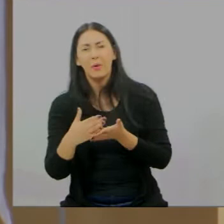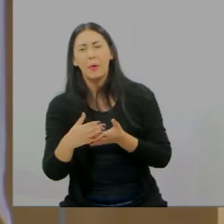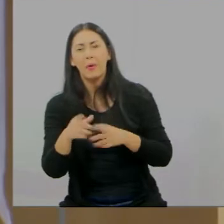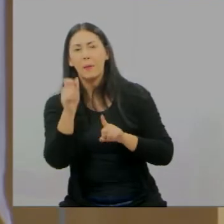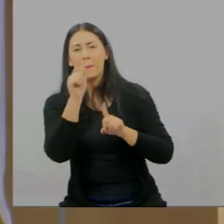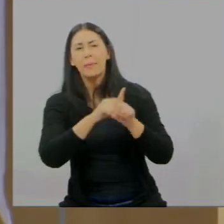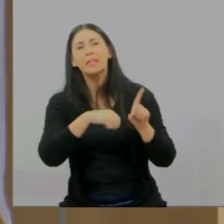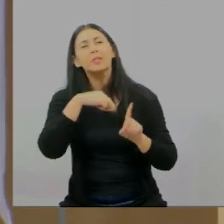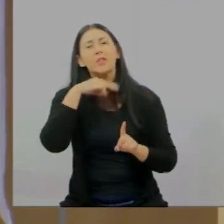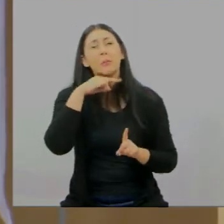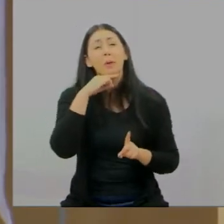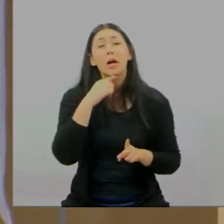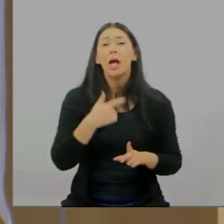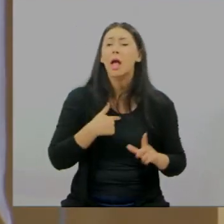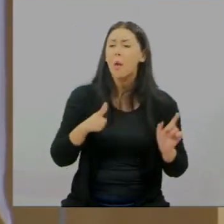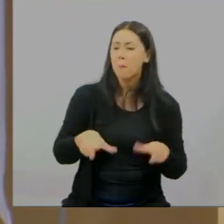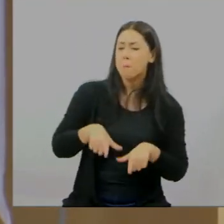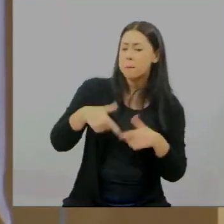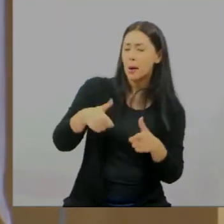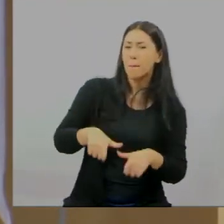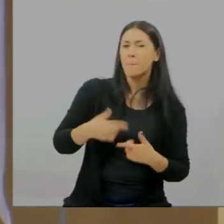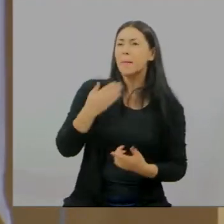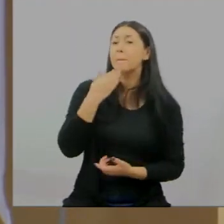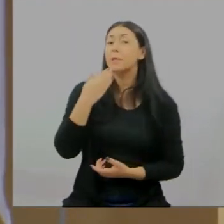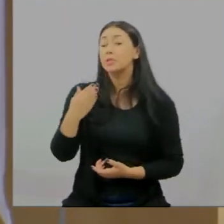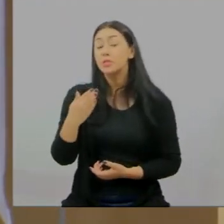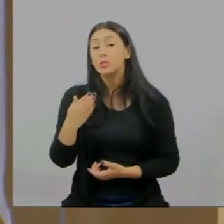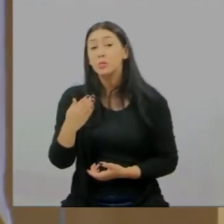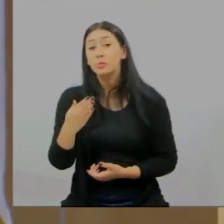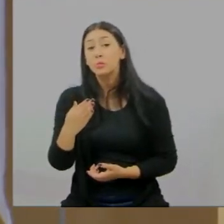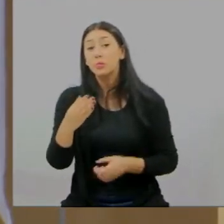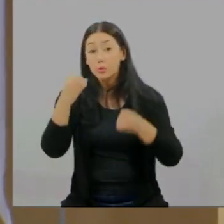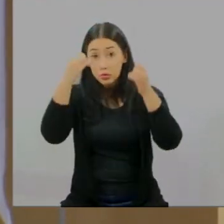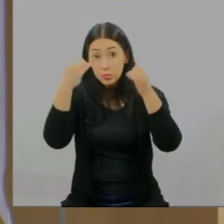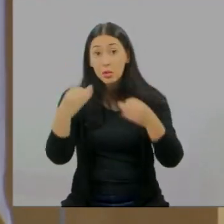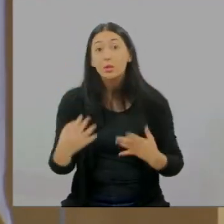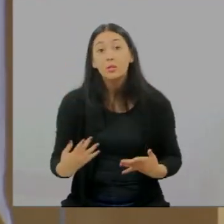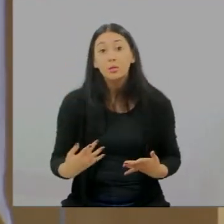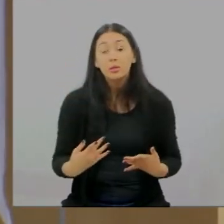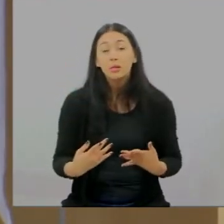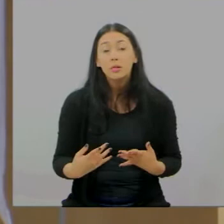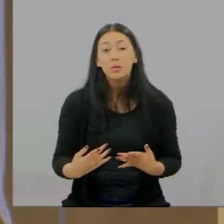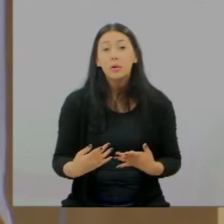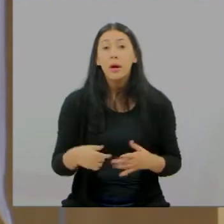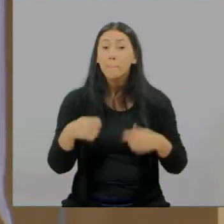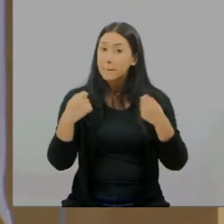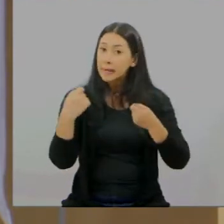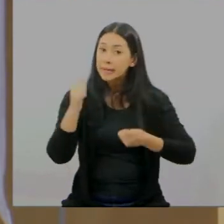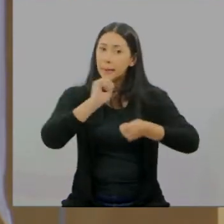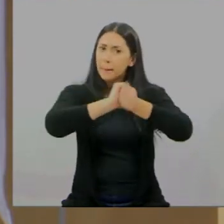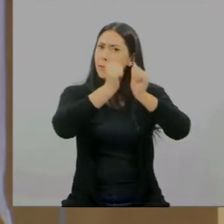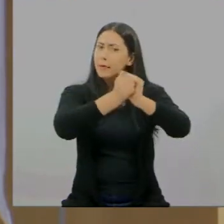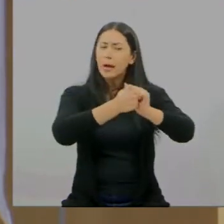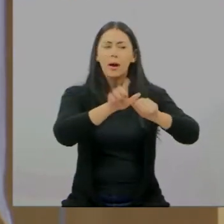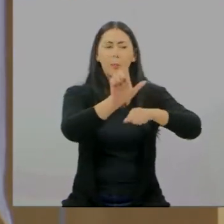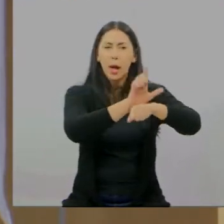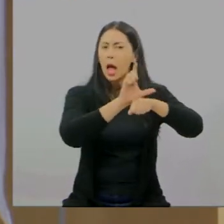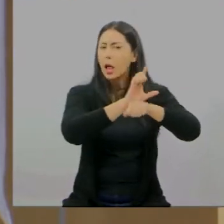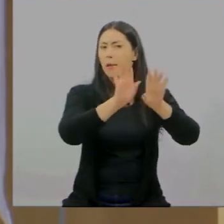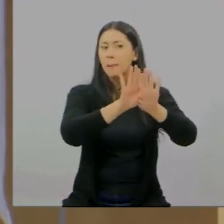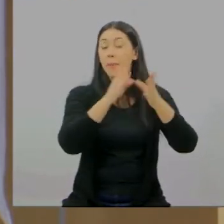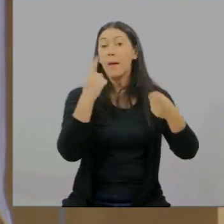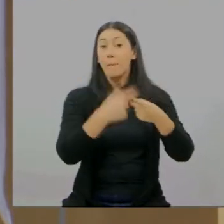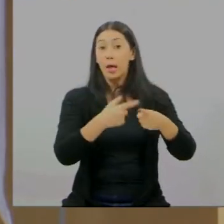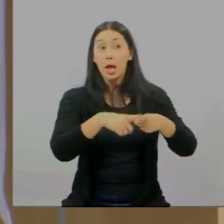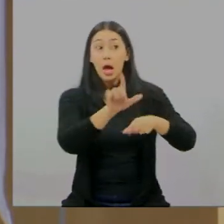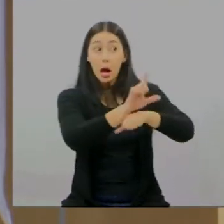2020, na pedido de informação 47 de maio, que deva ter a flexibilização do comércio, porque o comércio é um